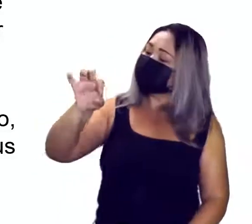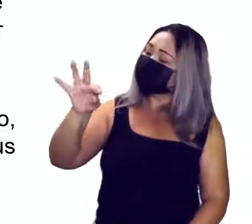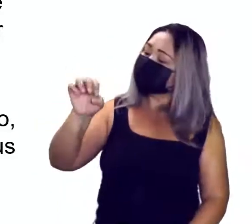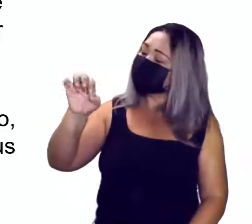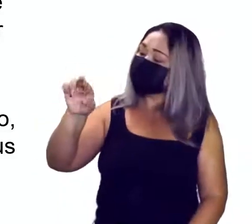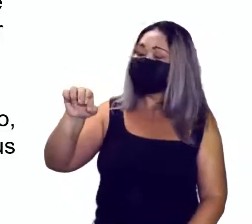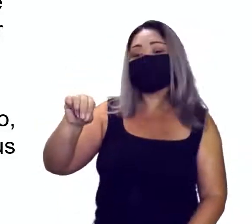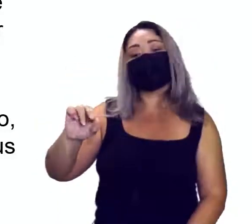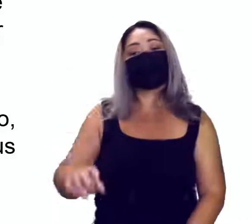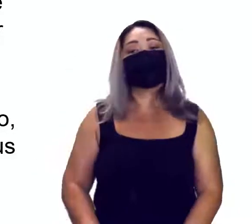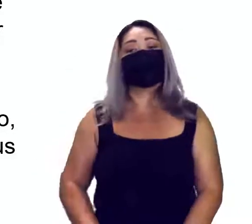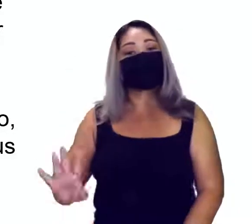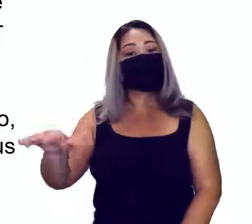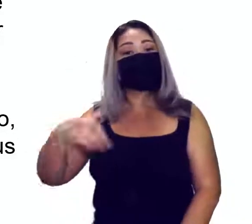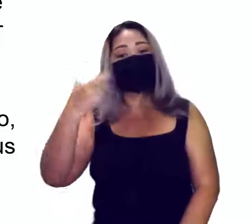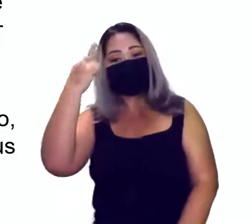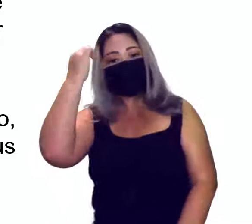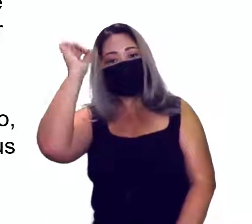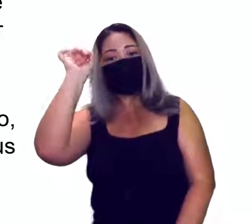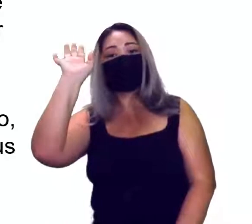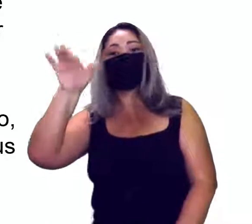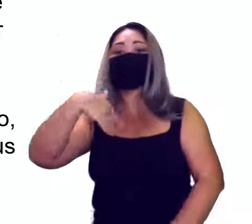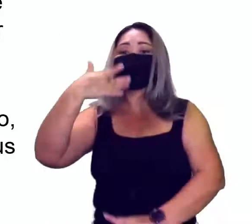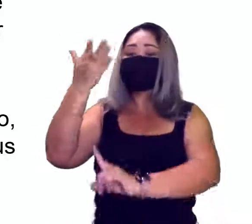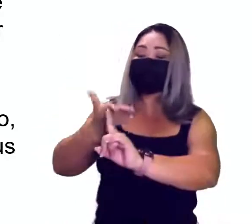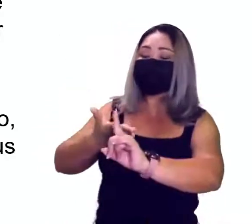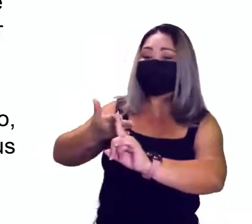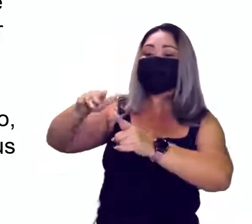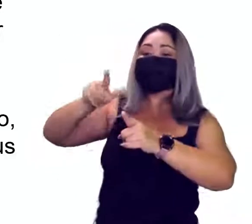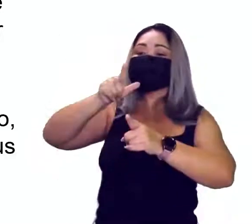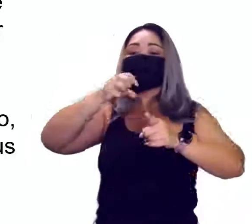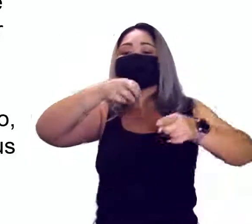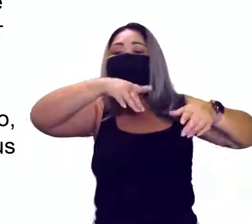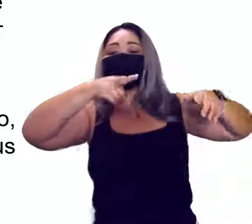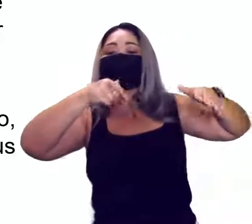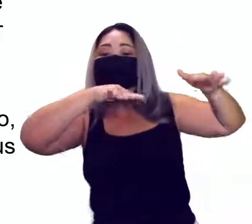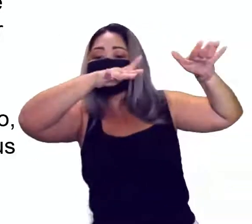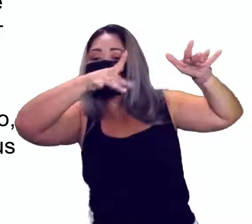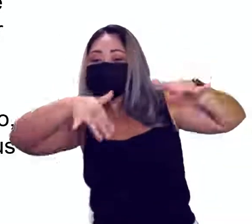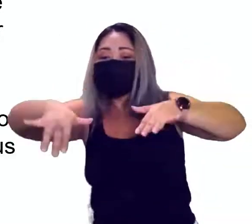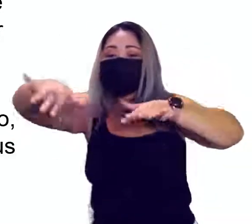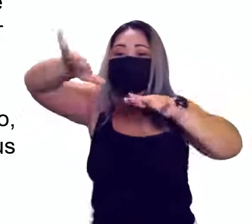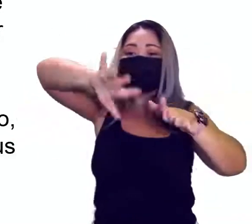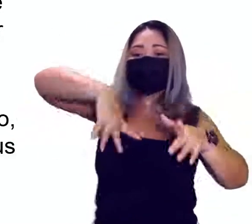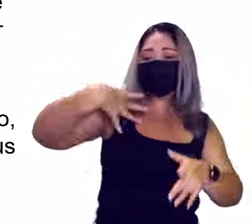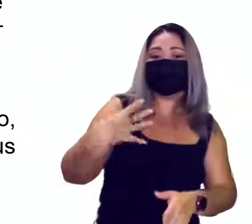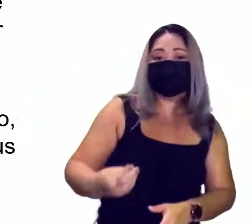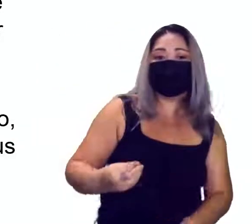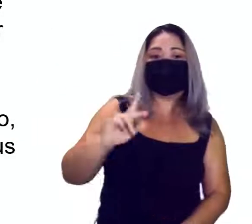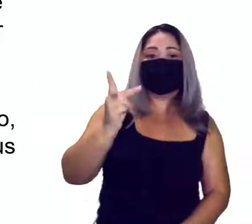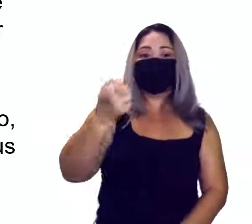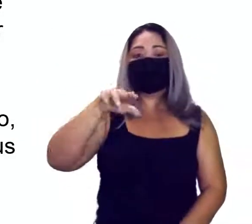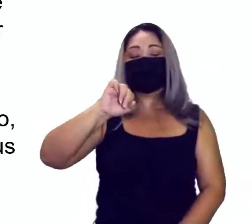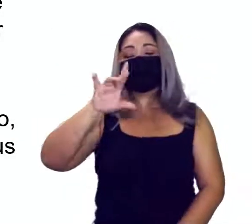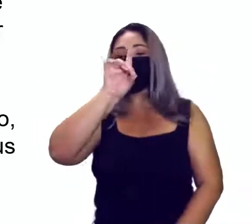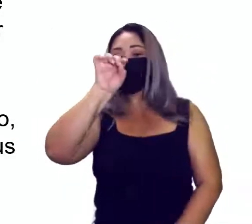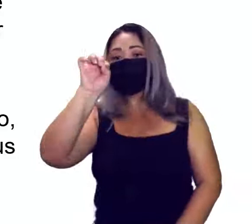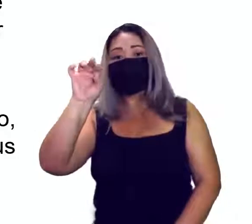Netuno. Para os romanos era o grande rei dos mares, filho de Cronos, deus do